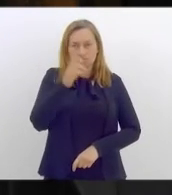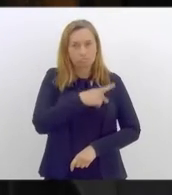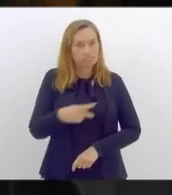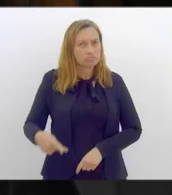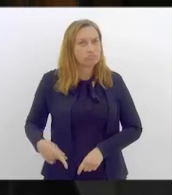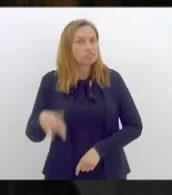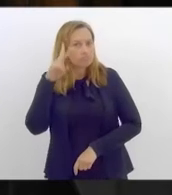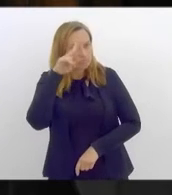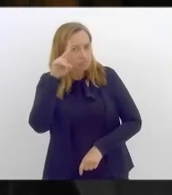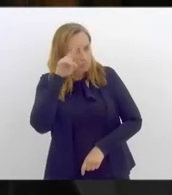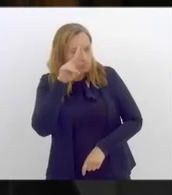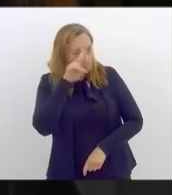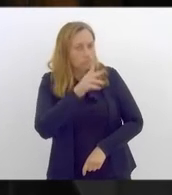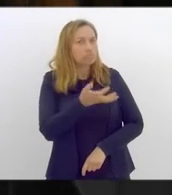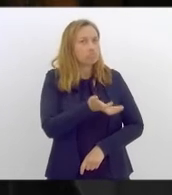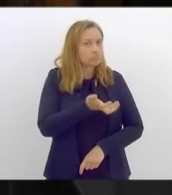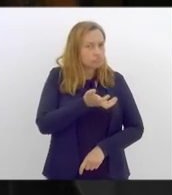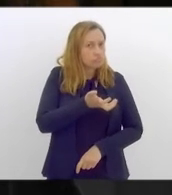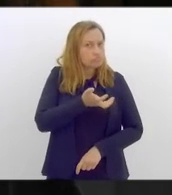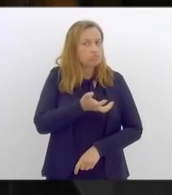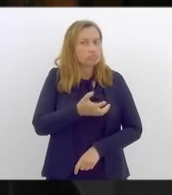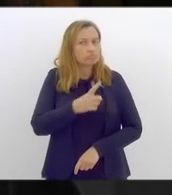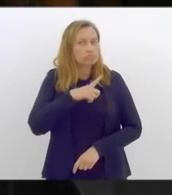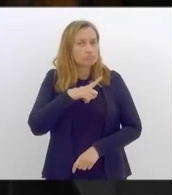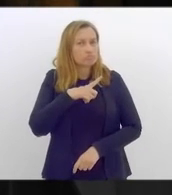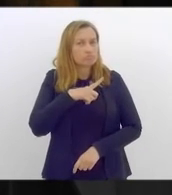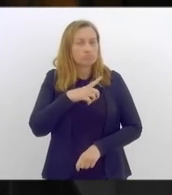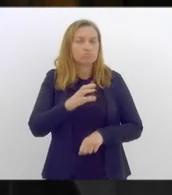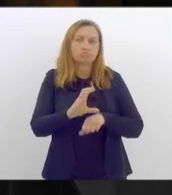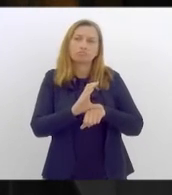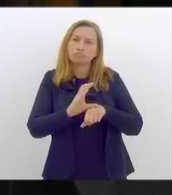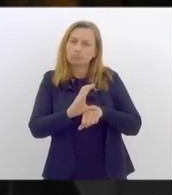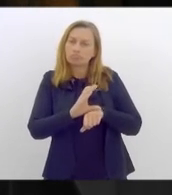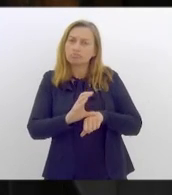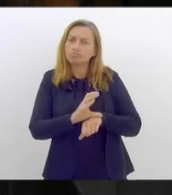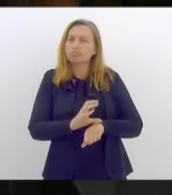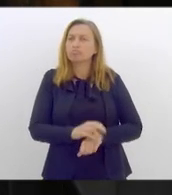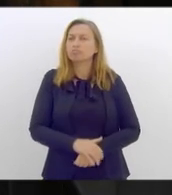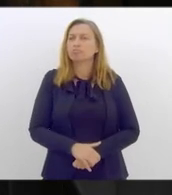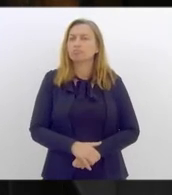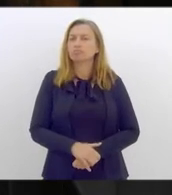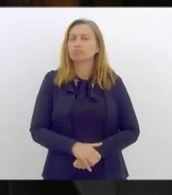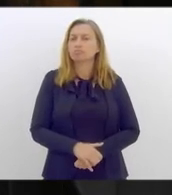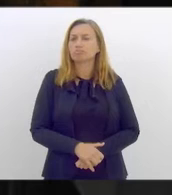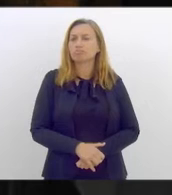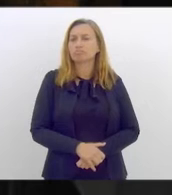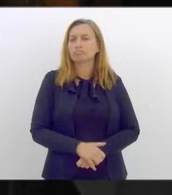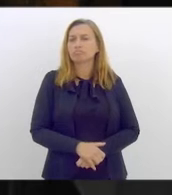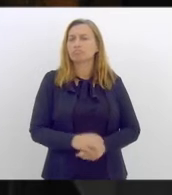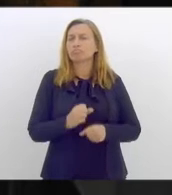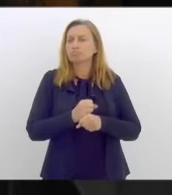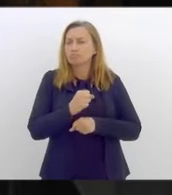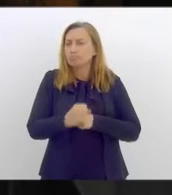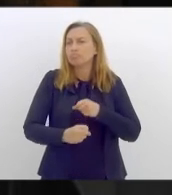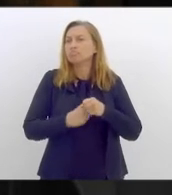lembrar que existe o princípio constitucional da anualidade